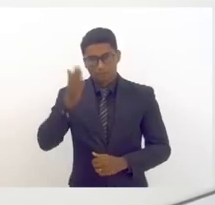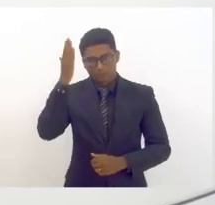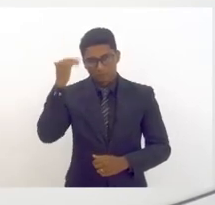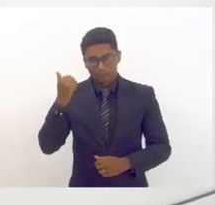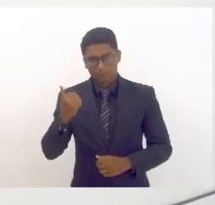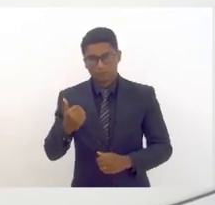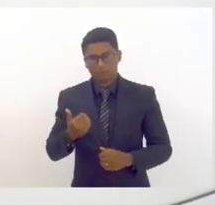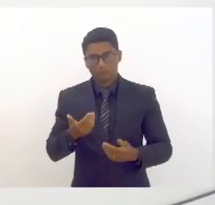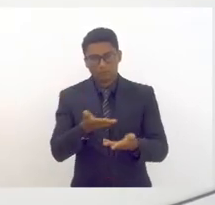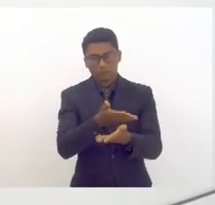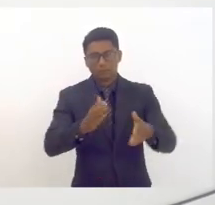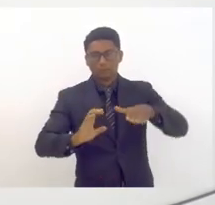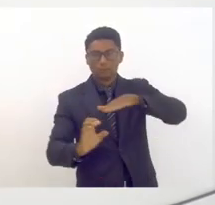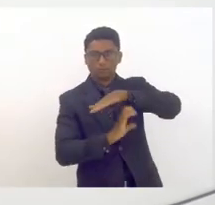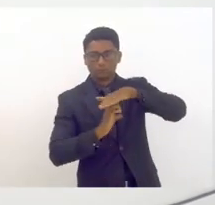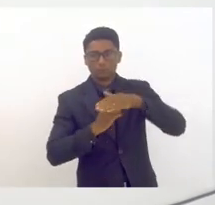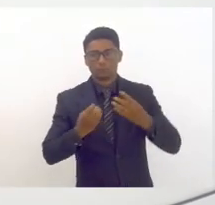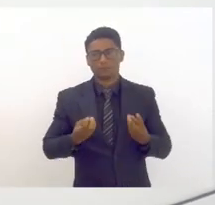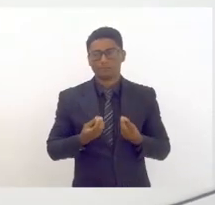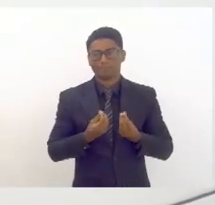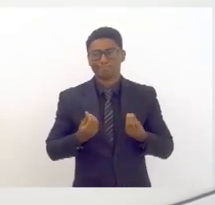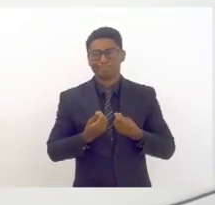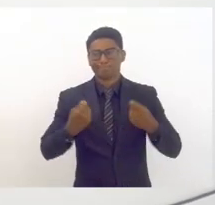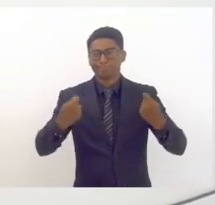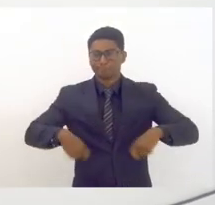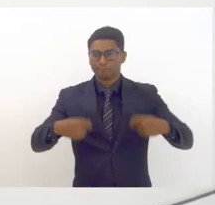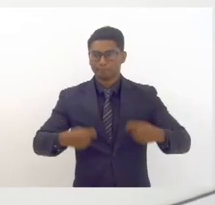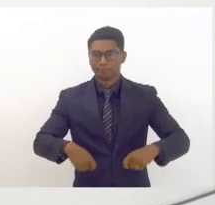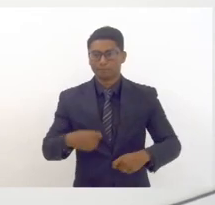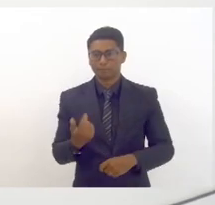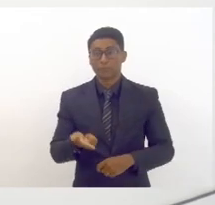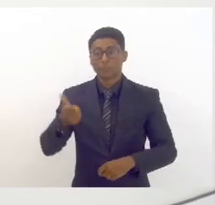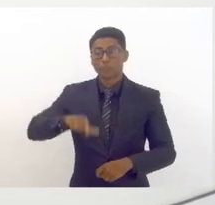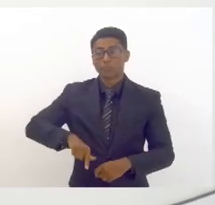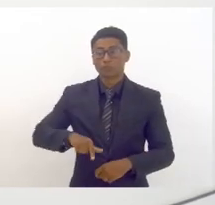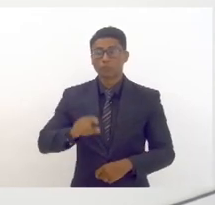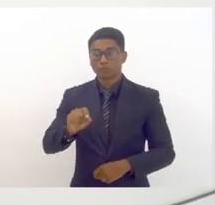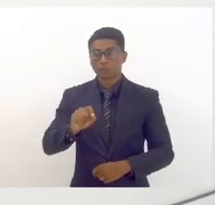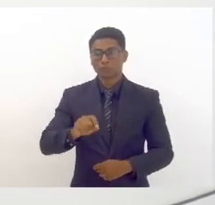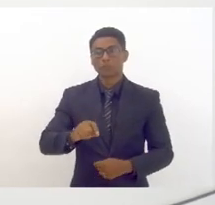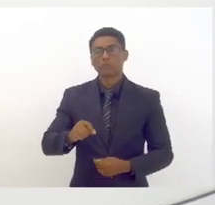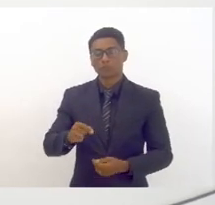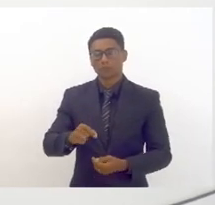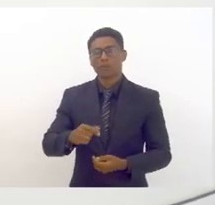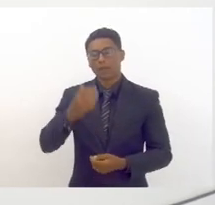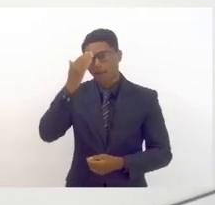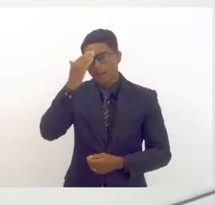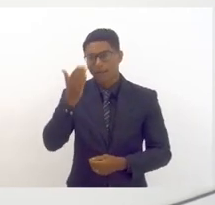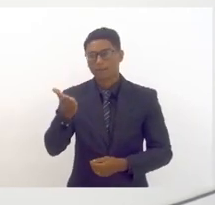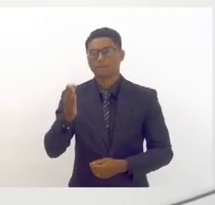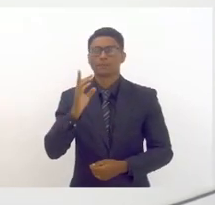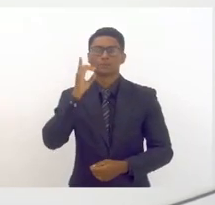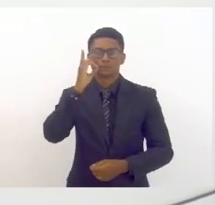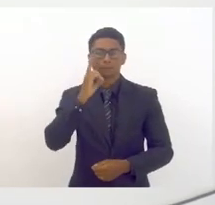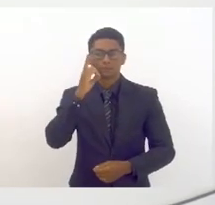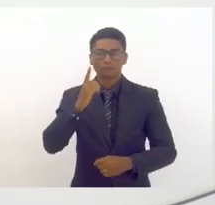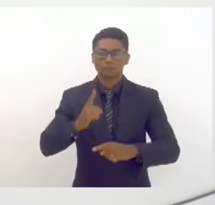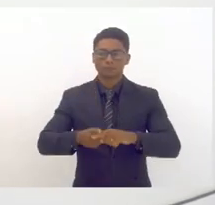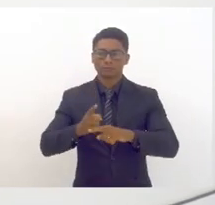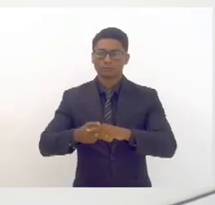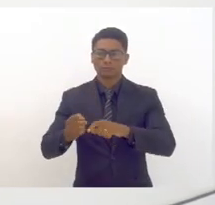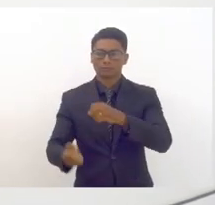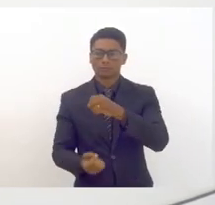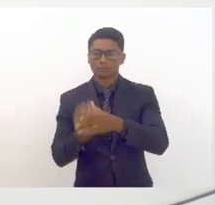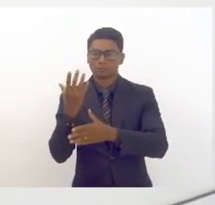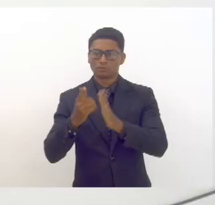com a sensibilidade das operadoras. E mais uma vez aqui enaltecer e agradecer à senhora pela autoria dessa